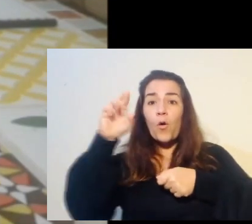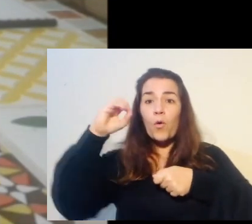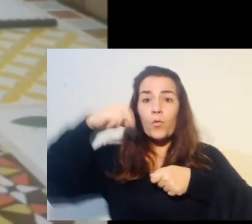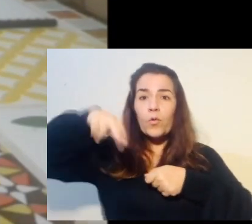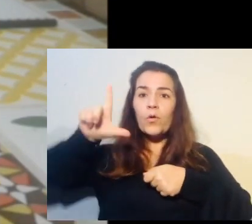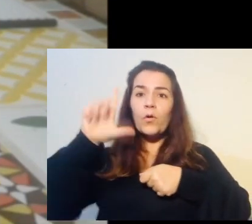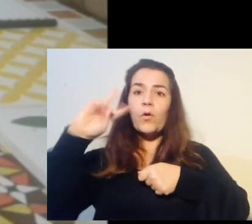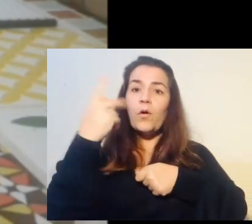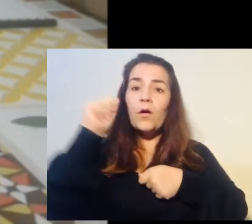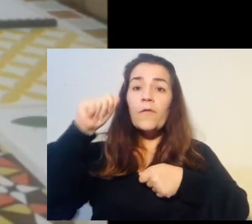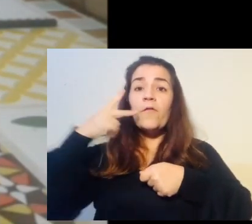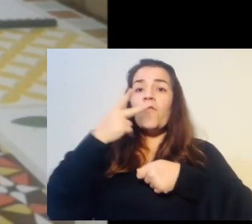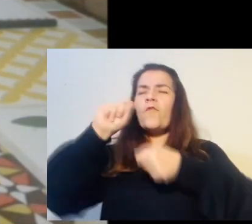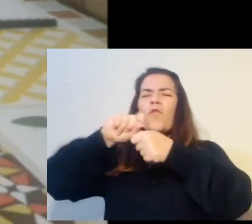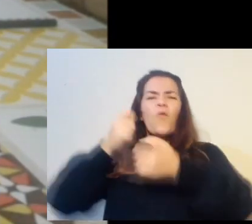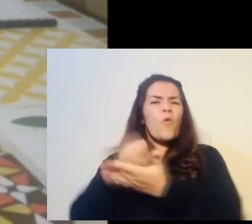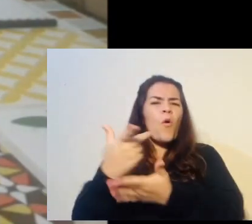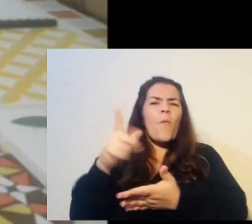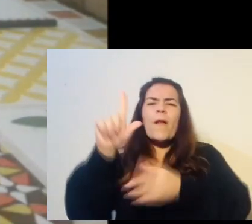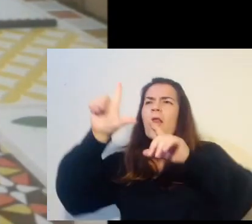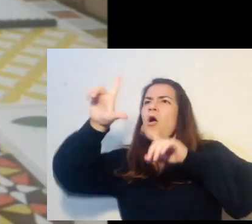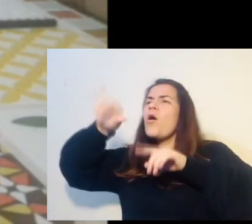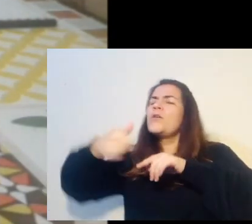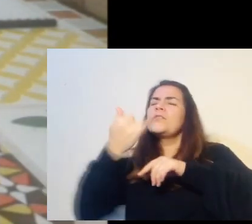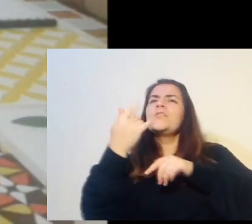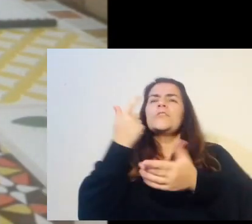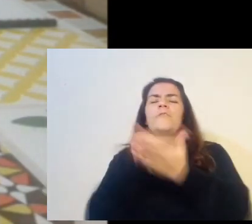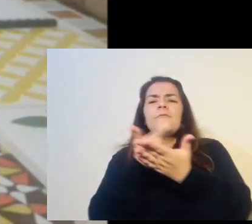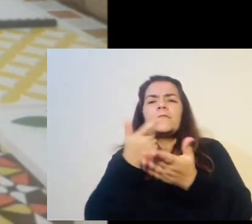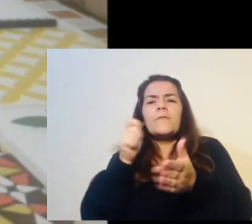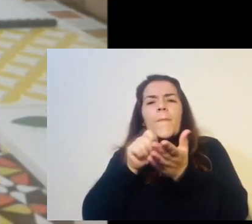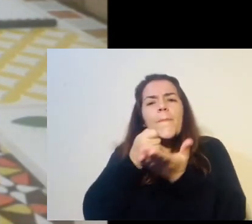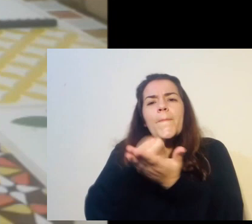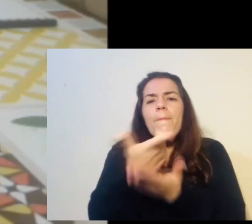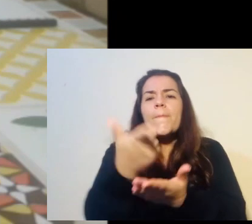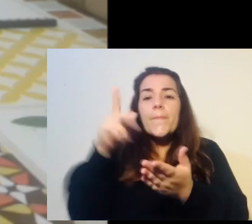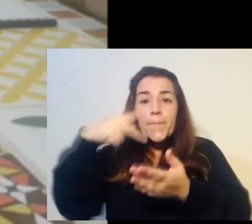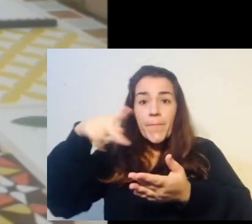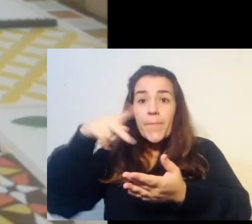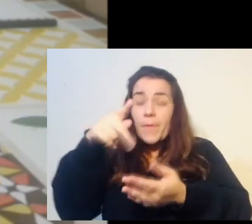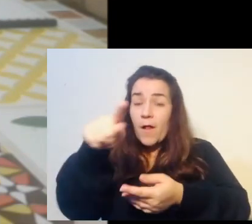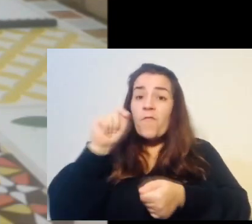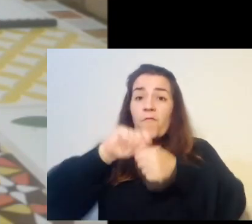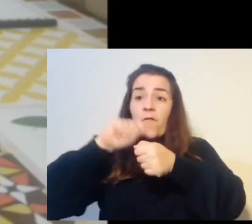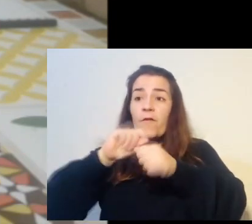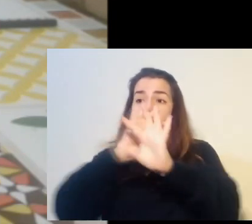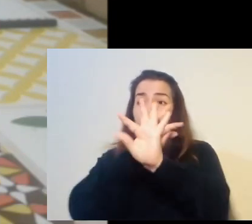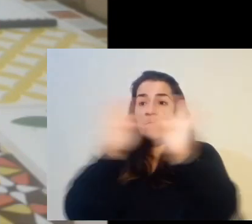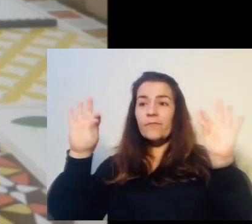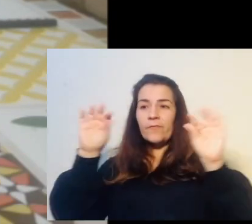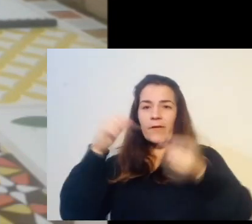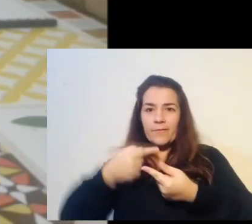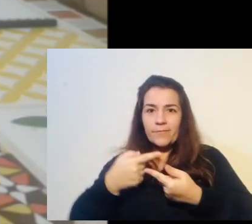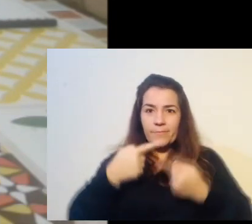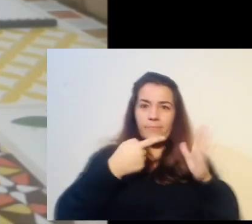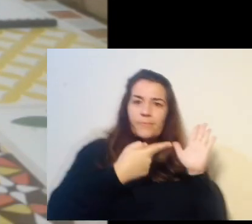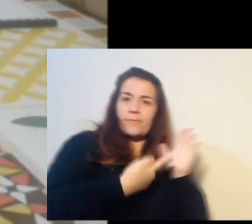aqui é uma rolha que compra em papelaria, em lojas, né, essas rolhas de cortiça menor. Uma vara